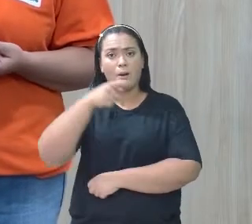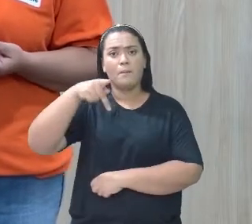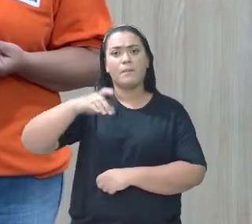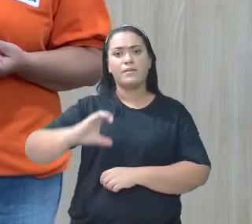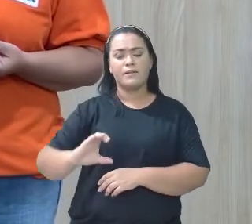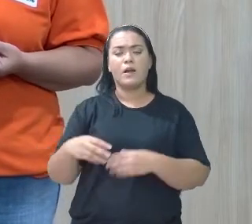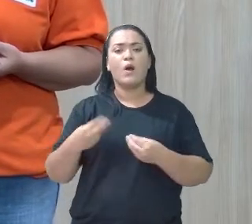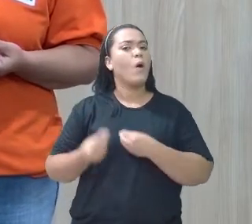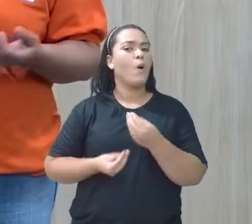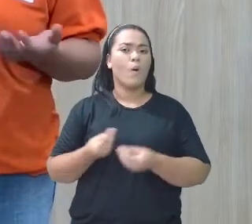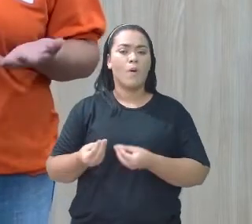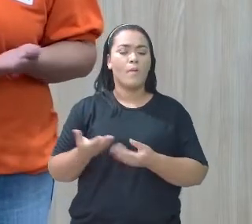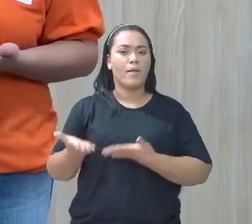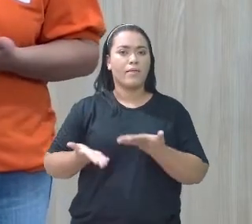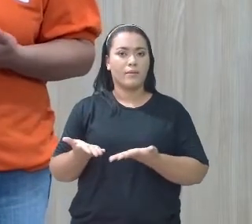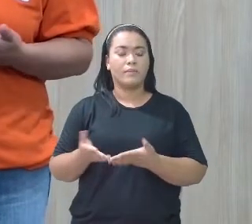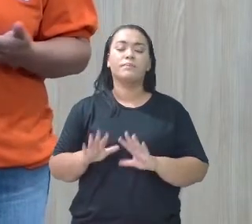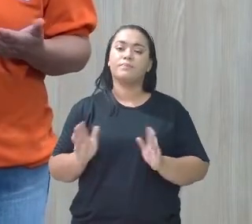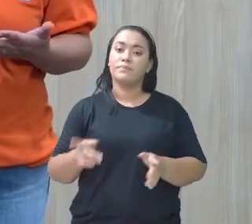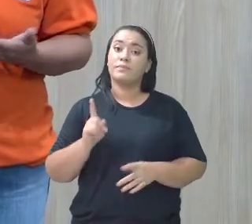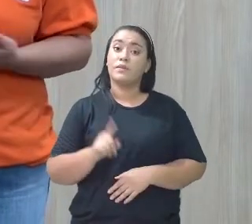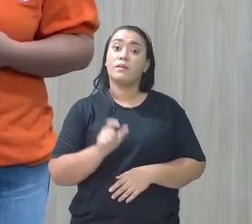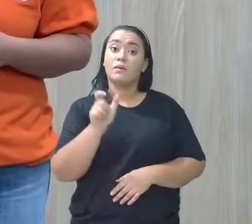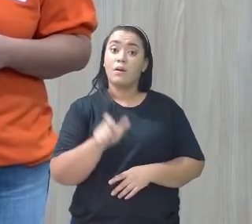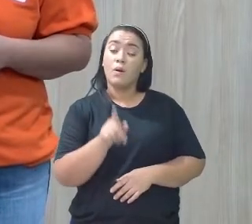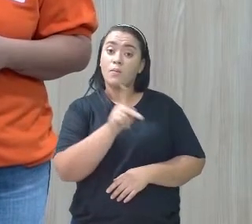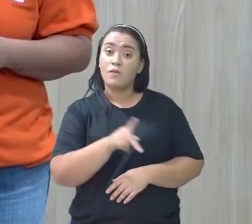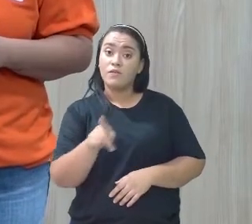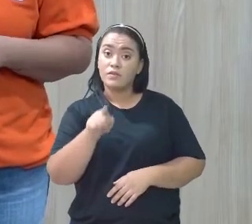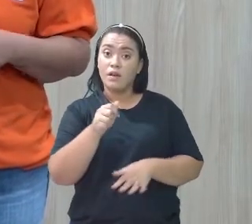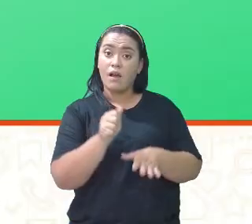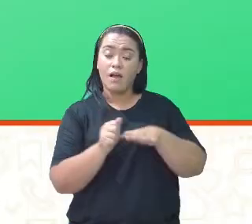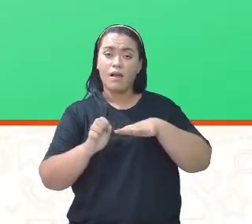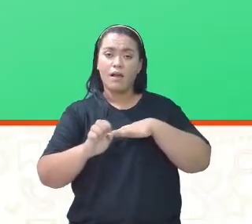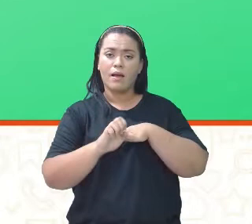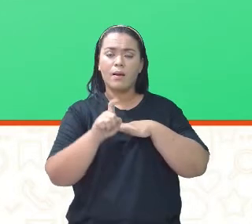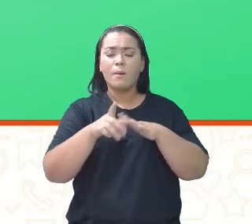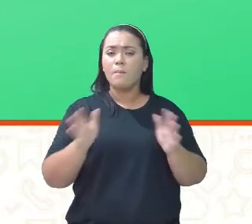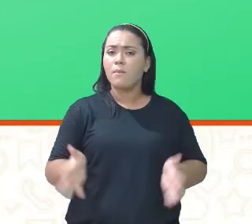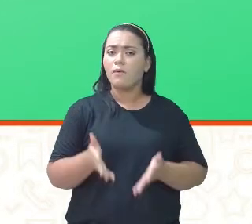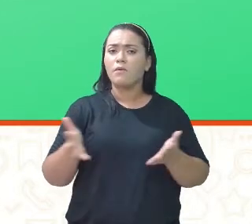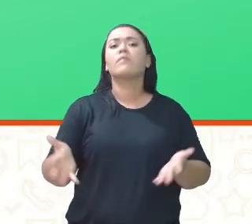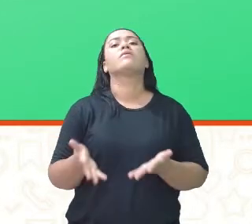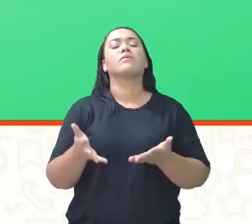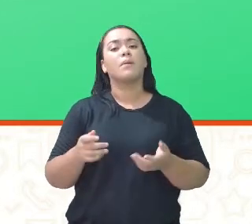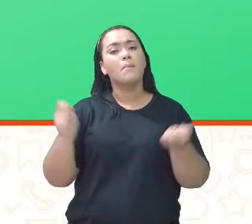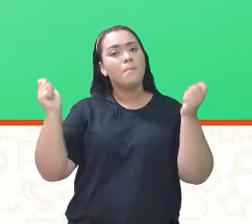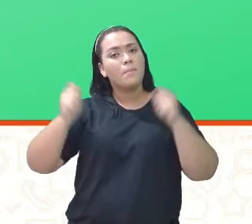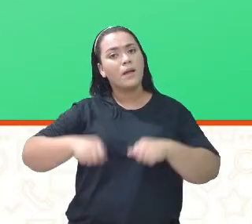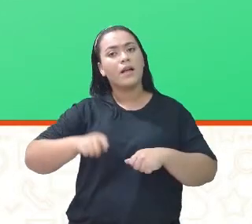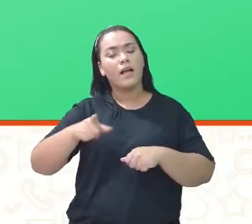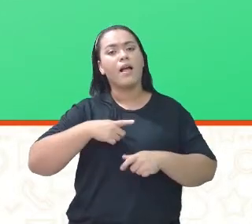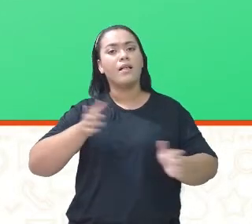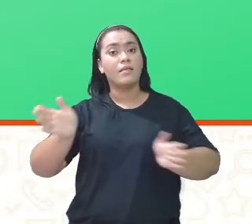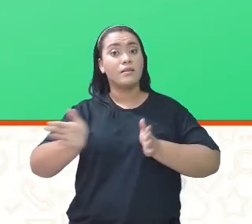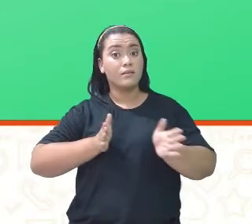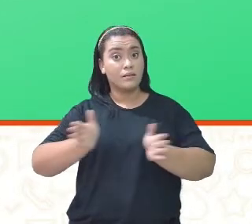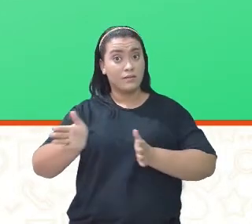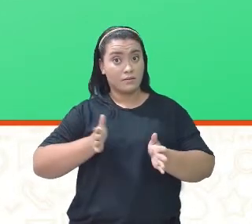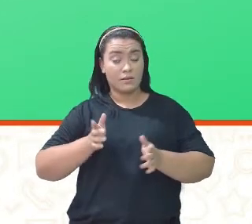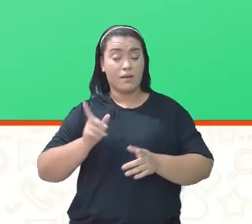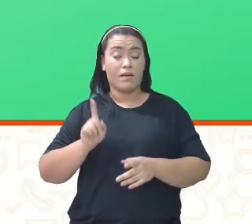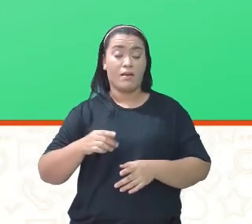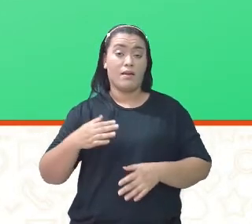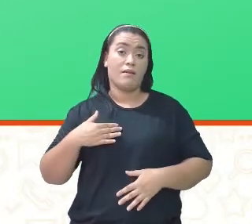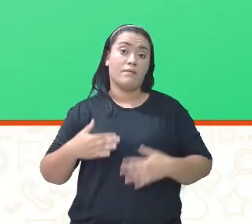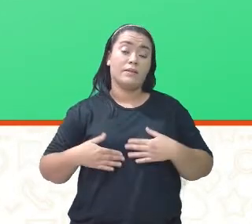cerebral? Bom, cabe ao professor do AE promover condições de acessibilidade